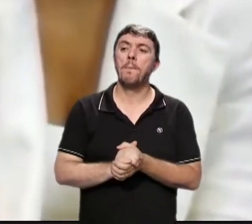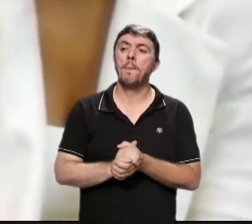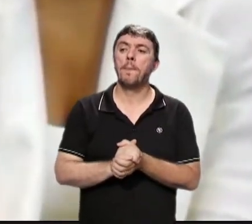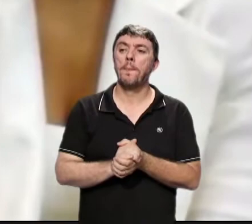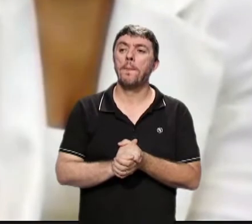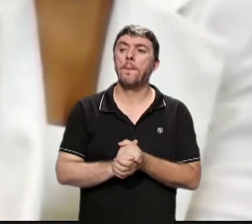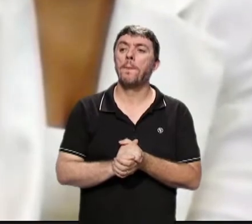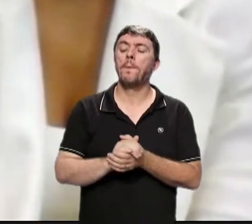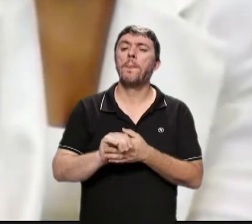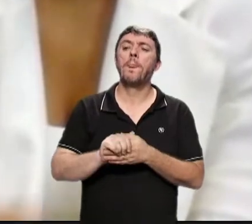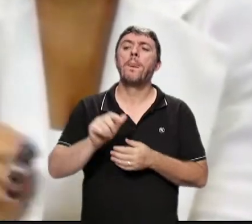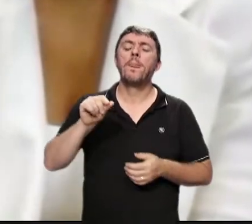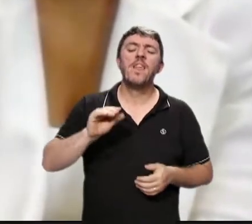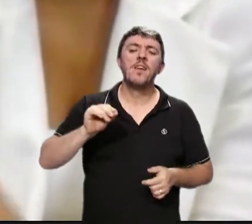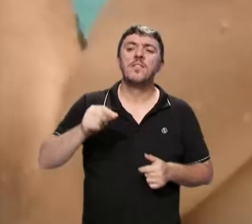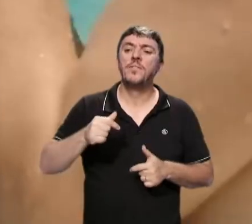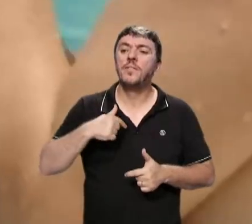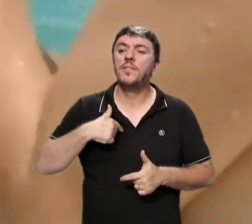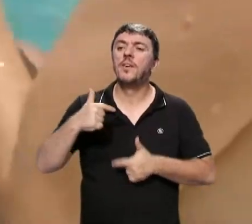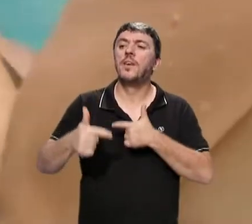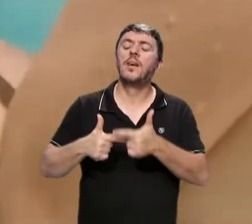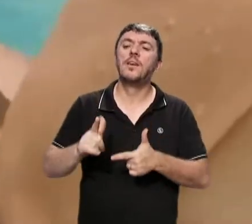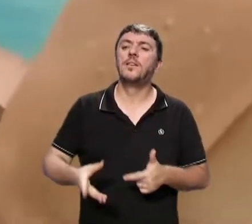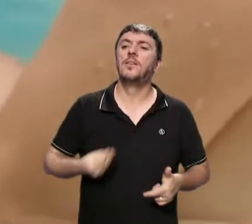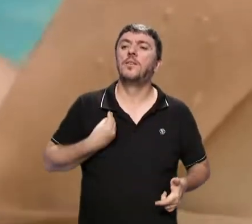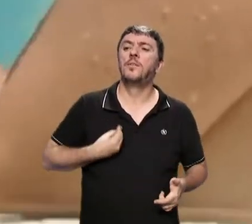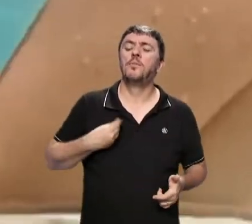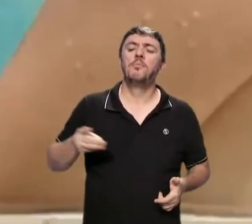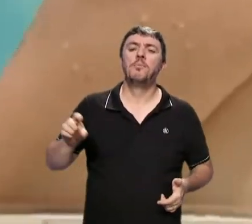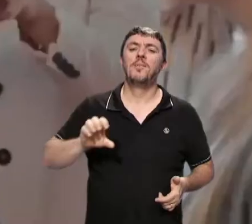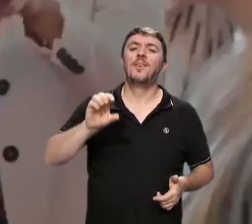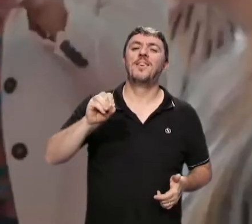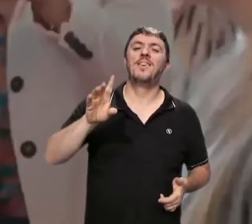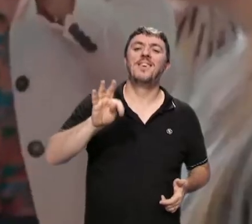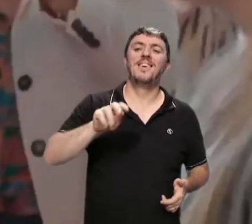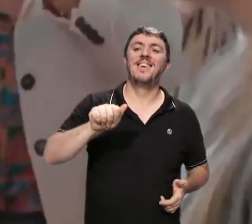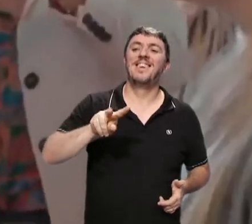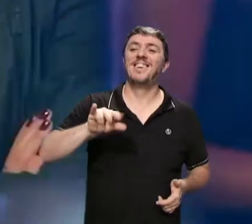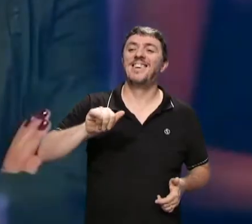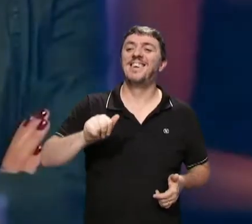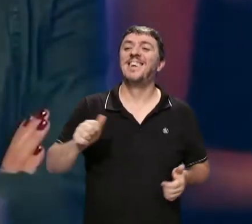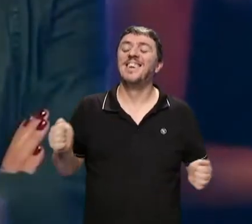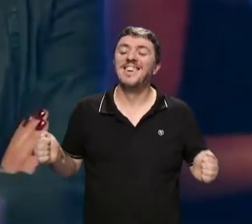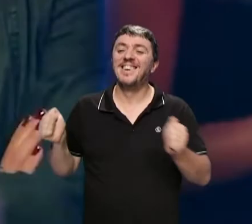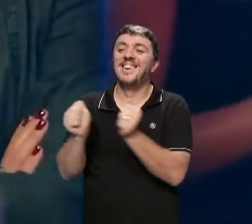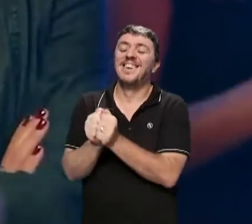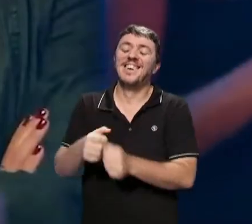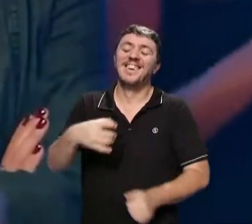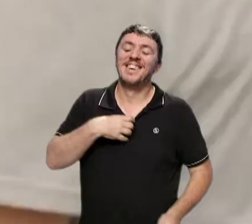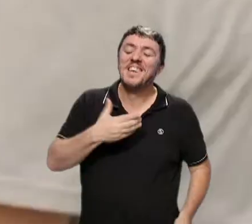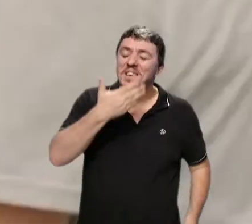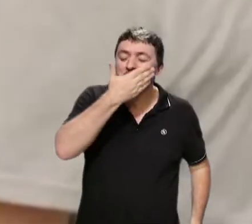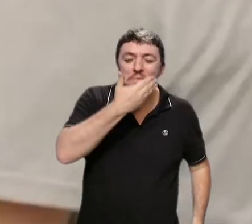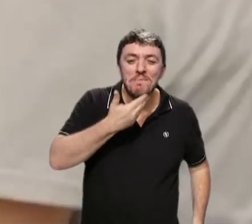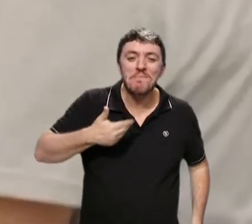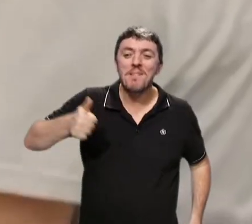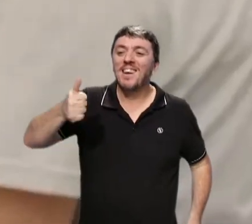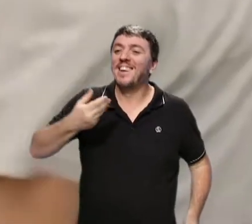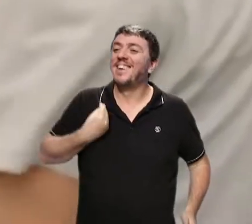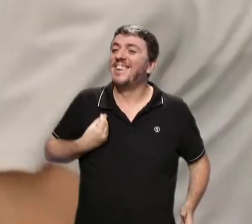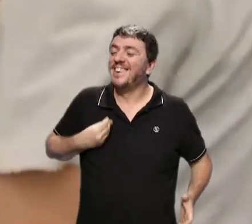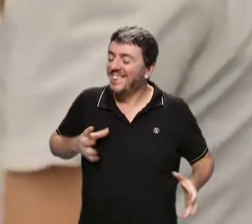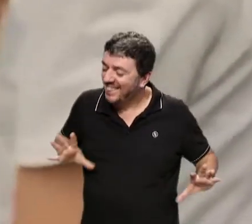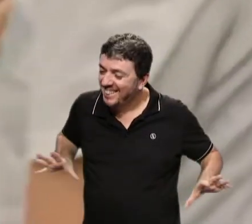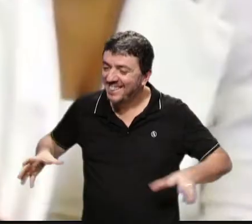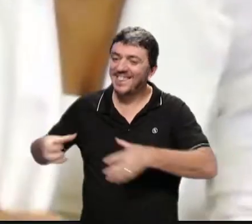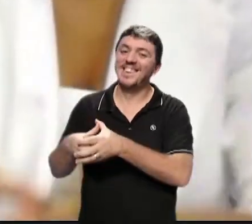mais significativo desse trabalho foi conviver com Otávio Miller. A melhor coisa desse trabalho. Assim, olha,